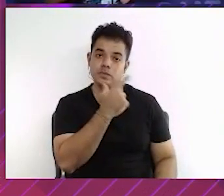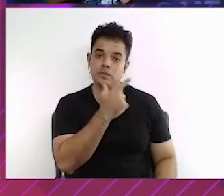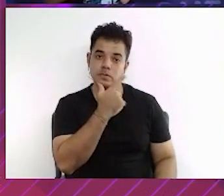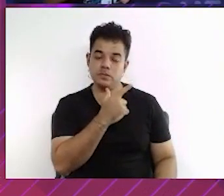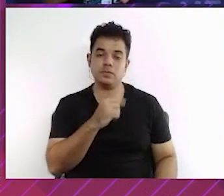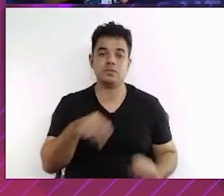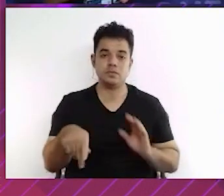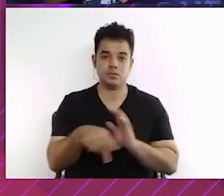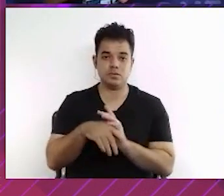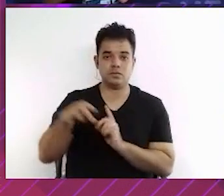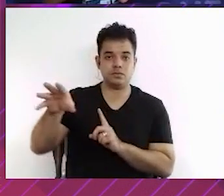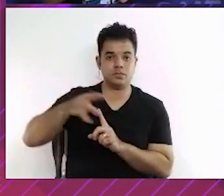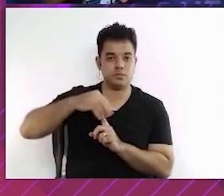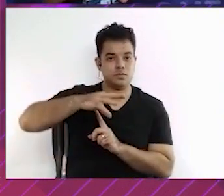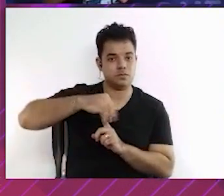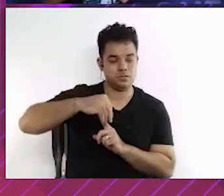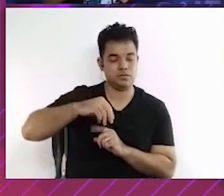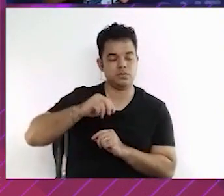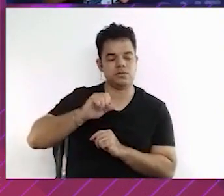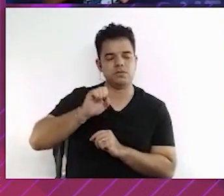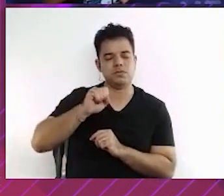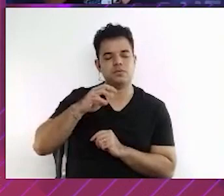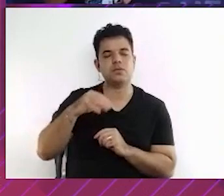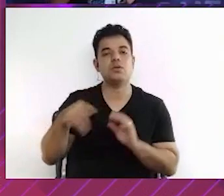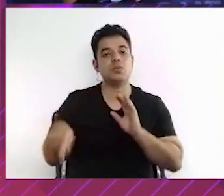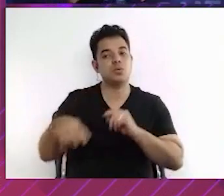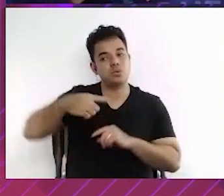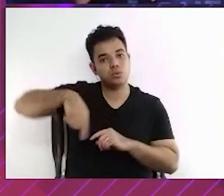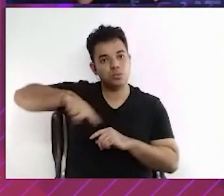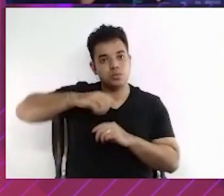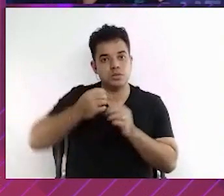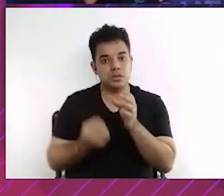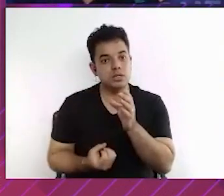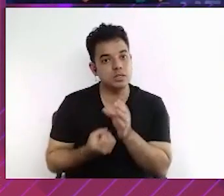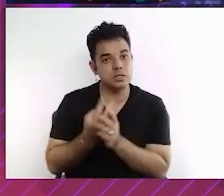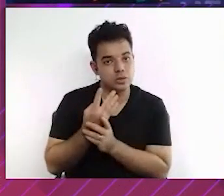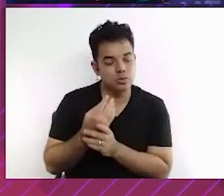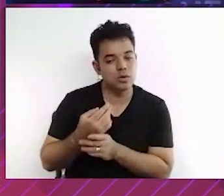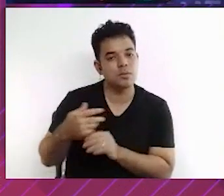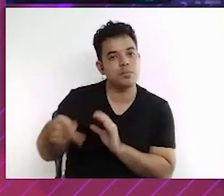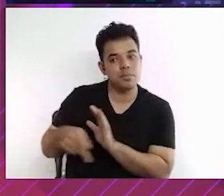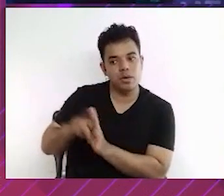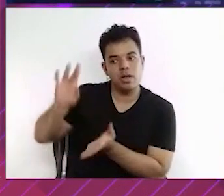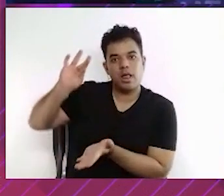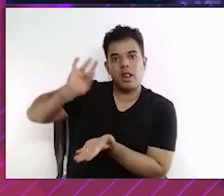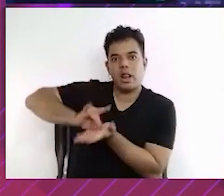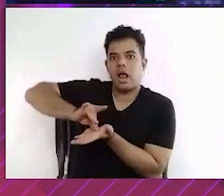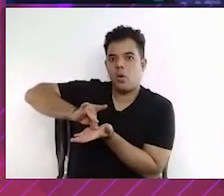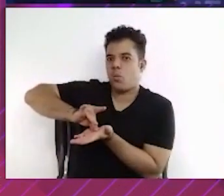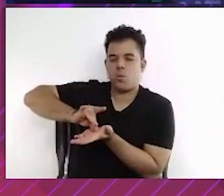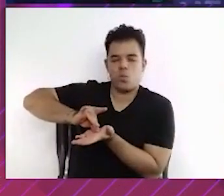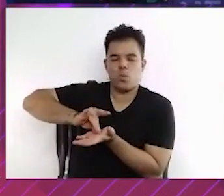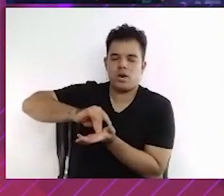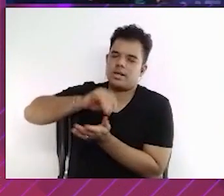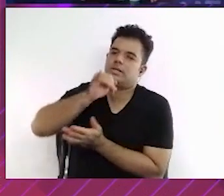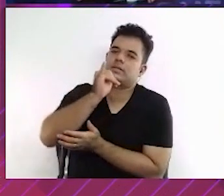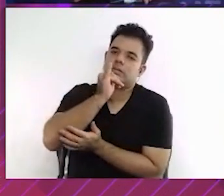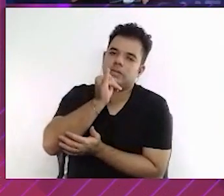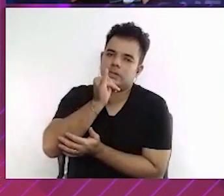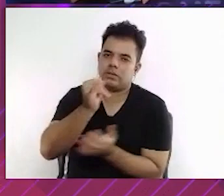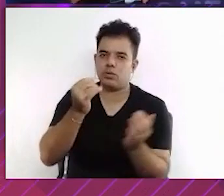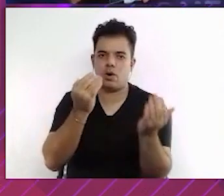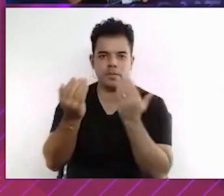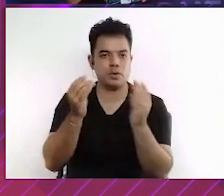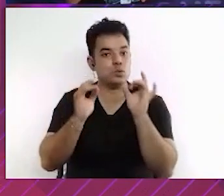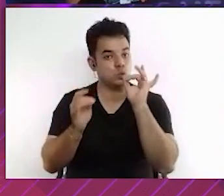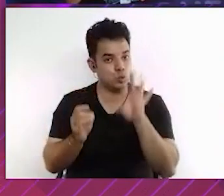no Streamlit. Na nossa aplicação, essa daqui não é a aplicação real, é só um exemplo. A gente vai ter, na